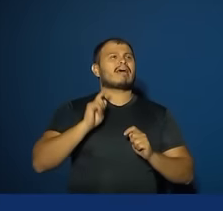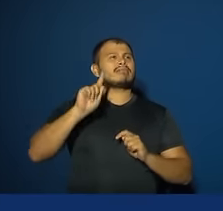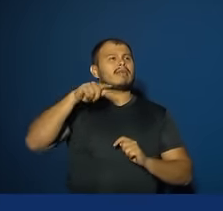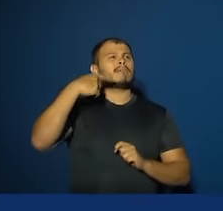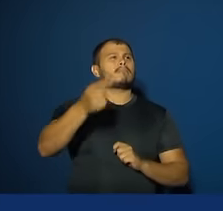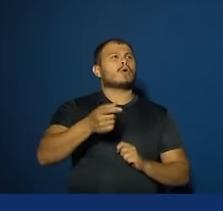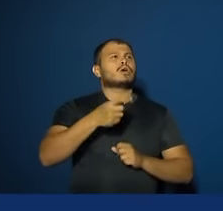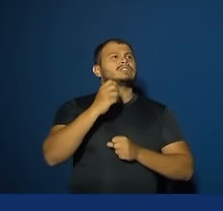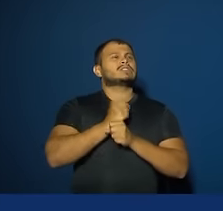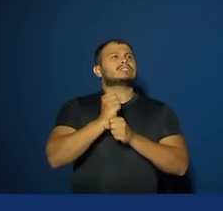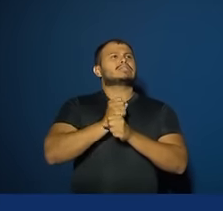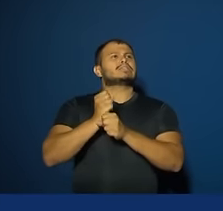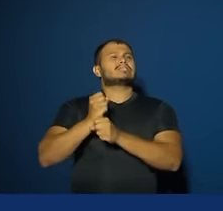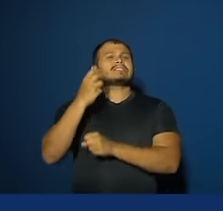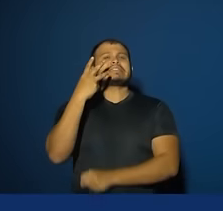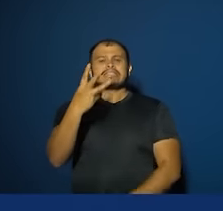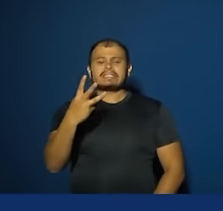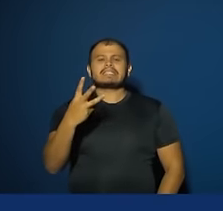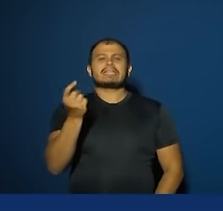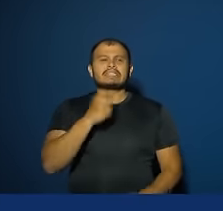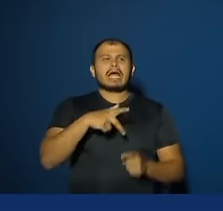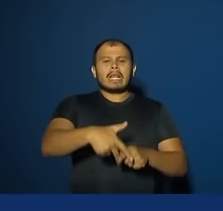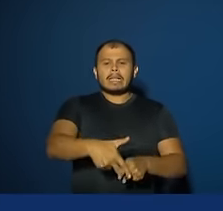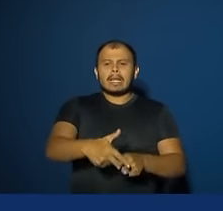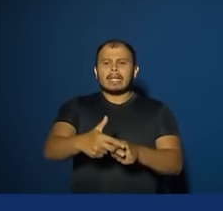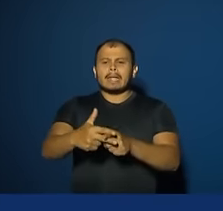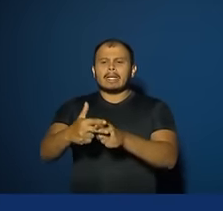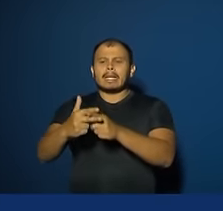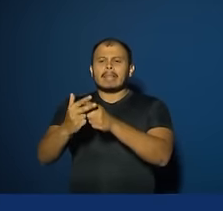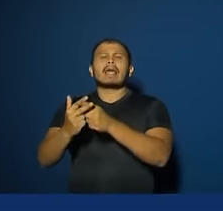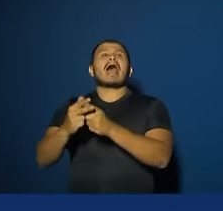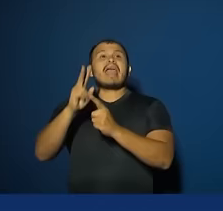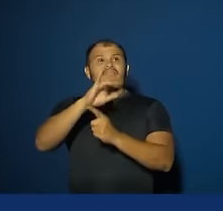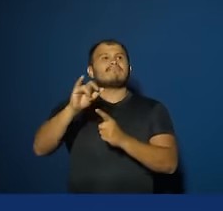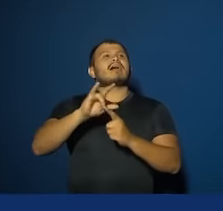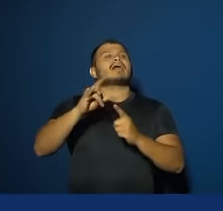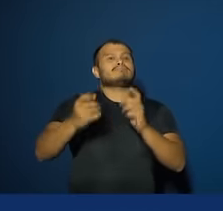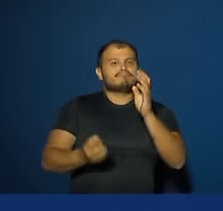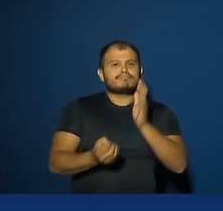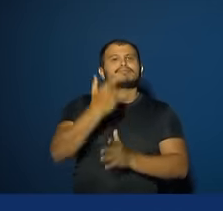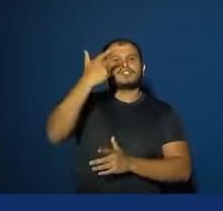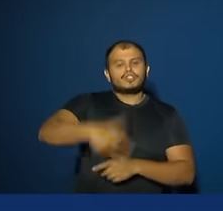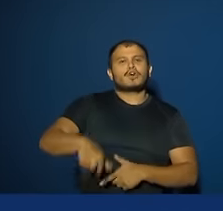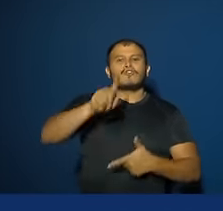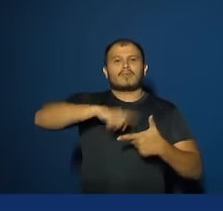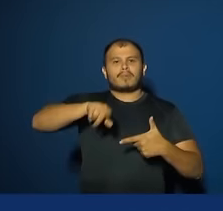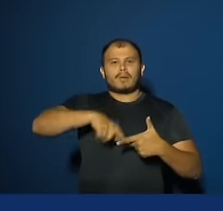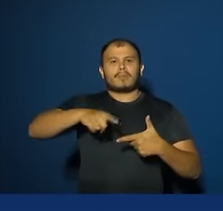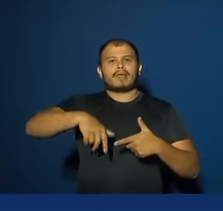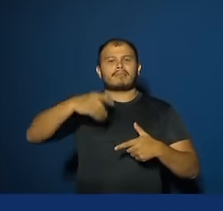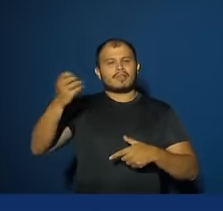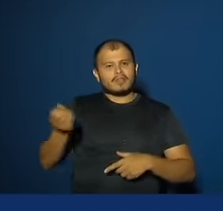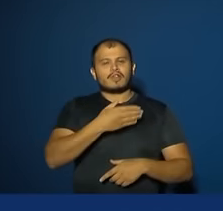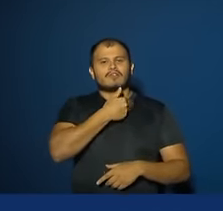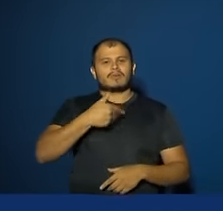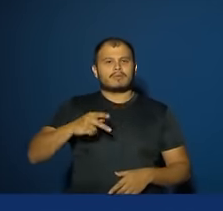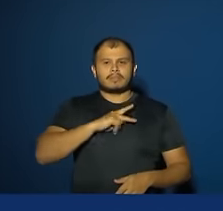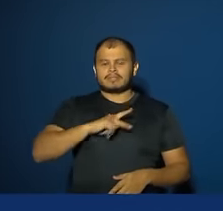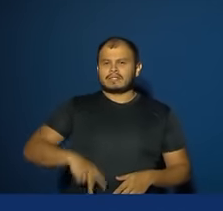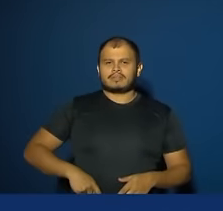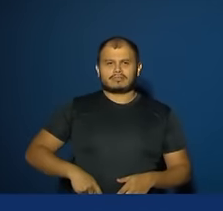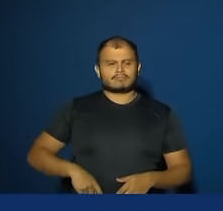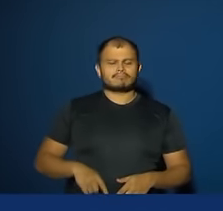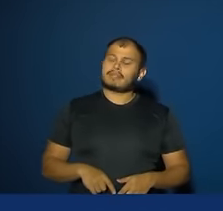anos consertando o problema e aí depois temos direito de criar um problema pro próximo podendo até ser eu mesmo né e de novo eu não tô fazendo